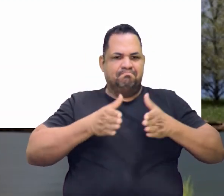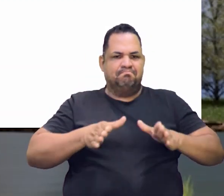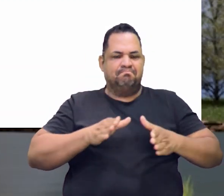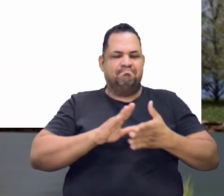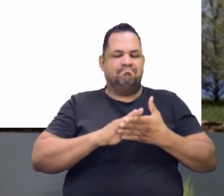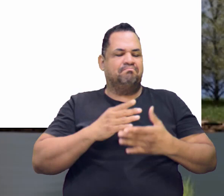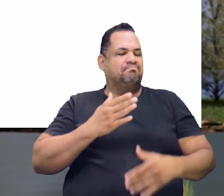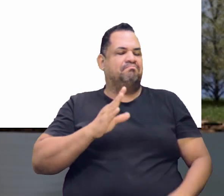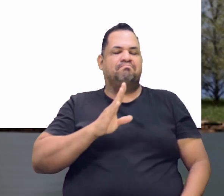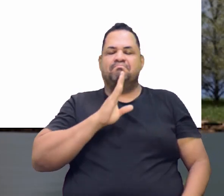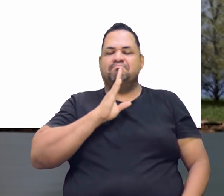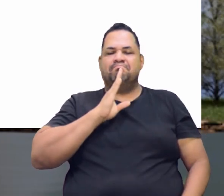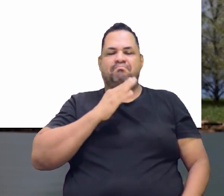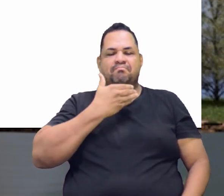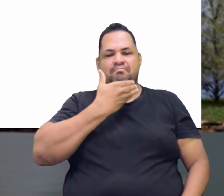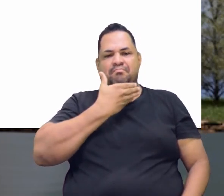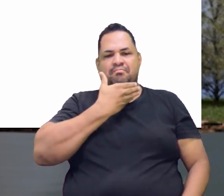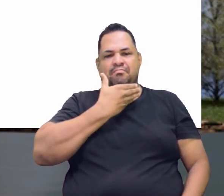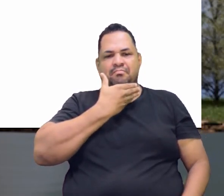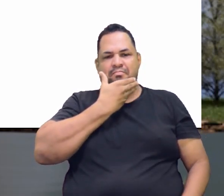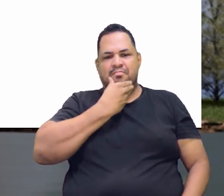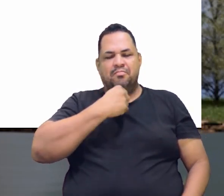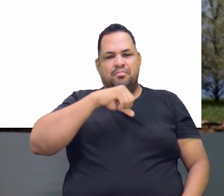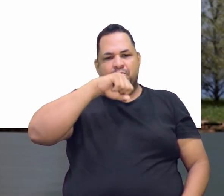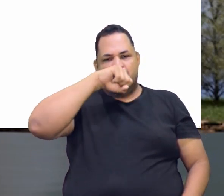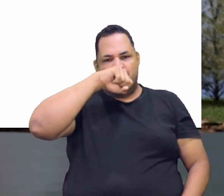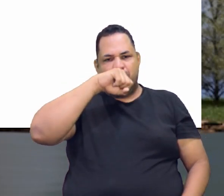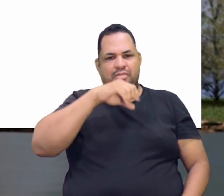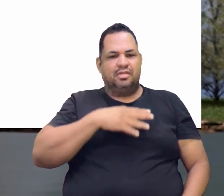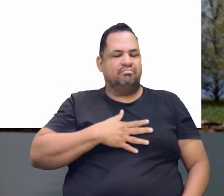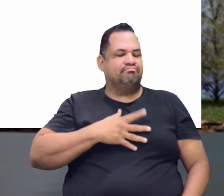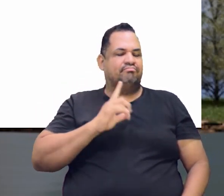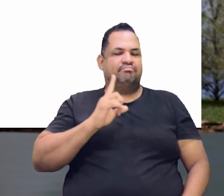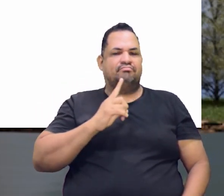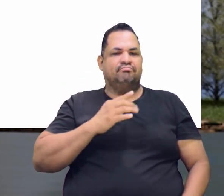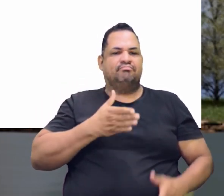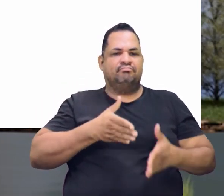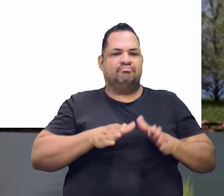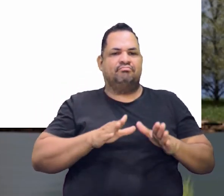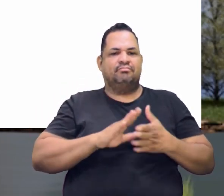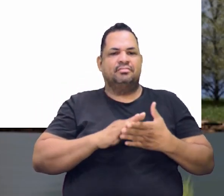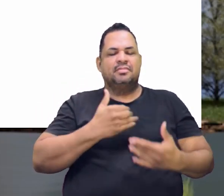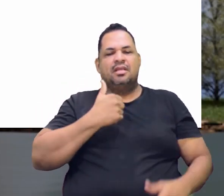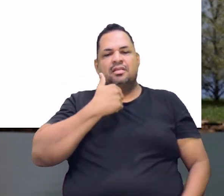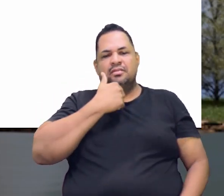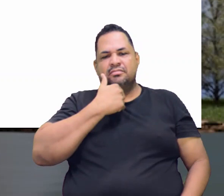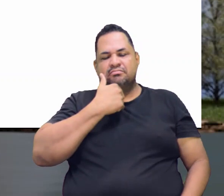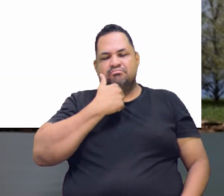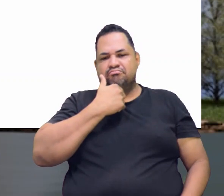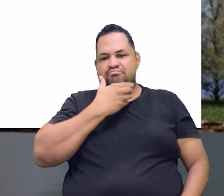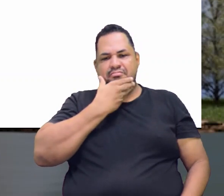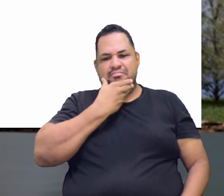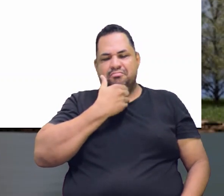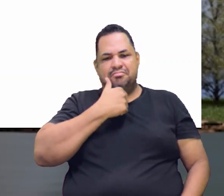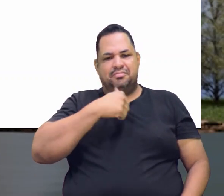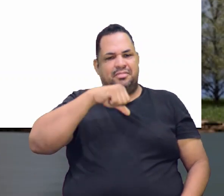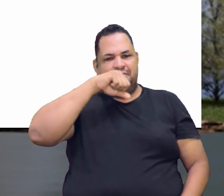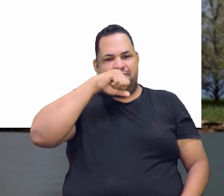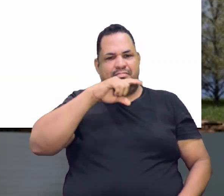Nasceu sem conhecer o pai. Nasceu sem conhecer a mãe, foi criado com os